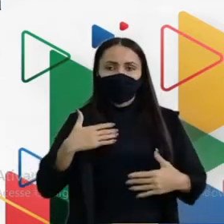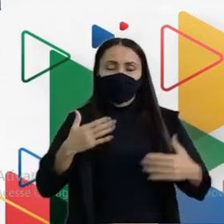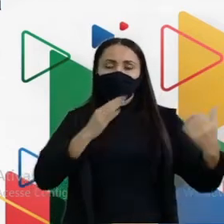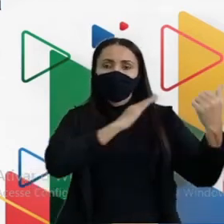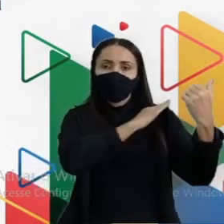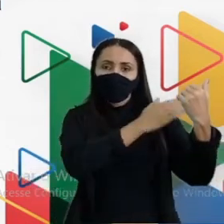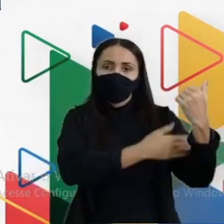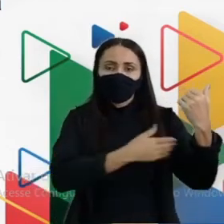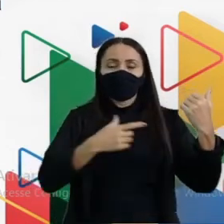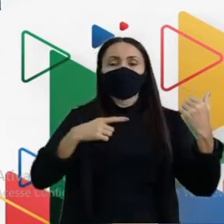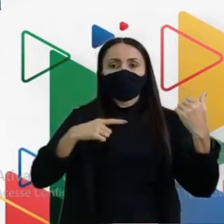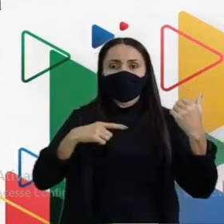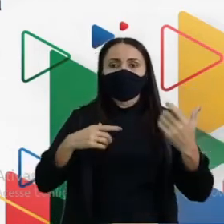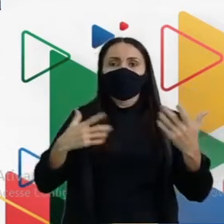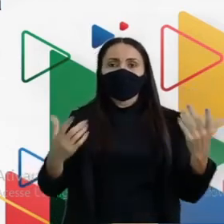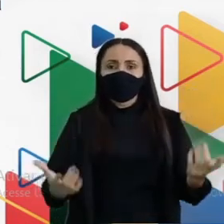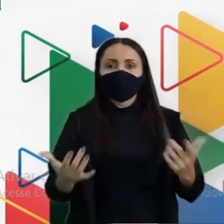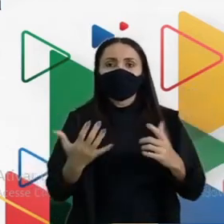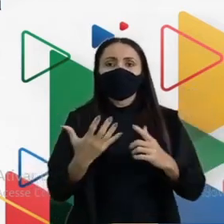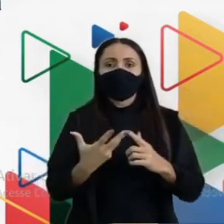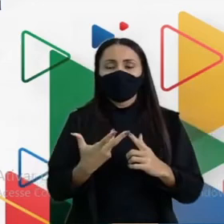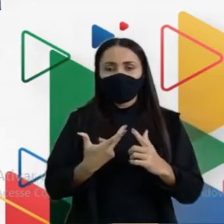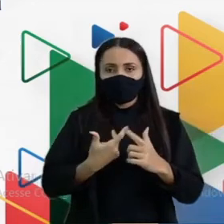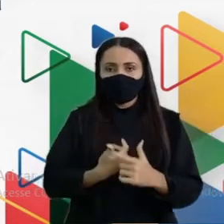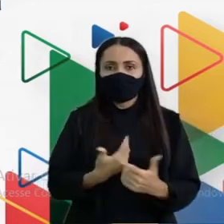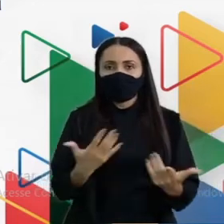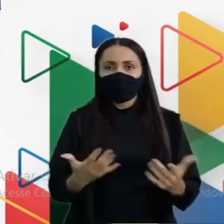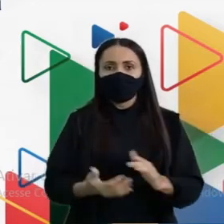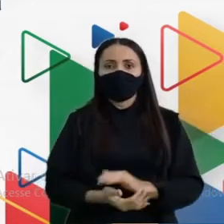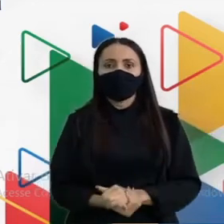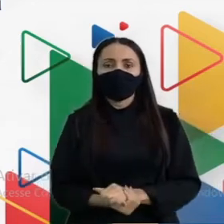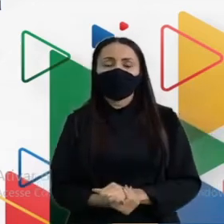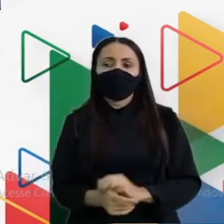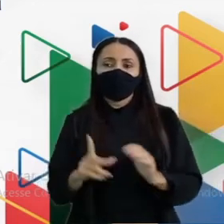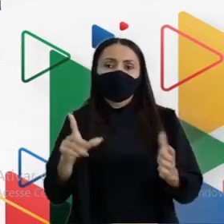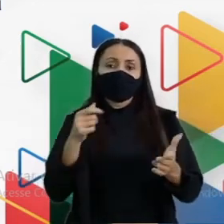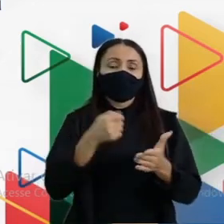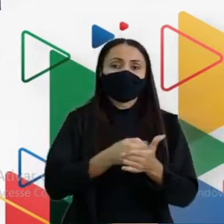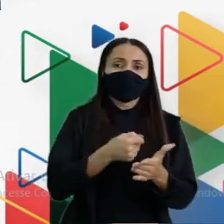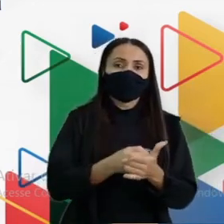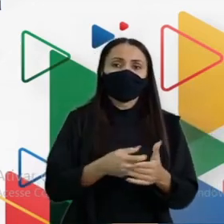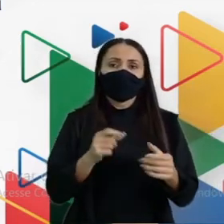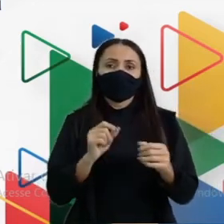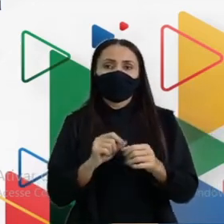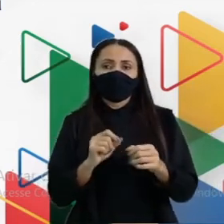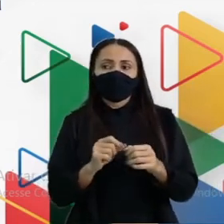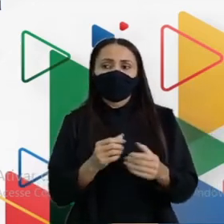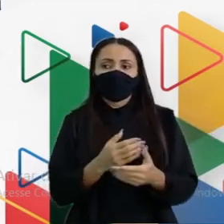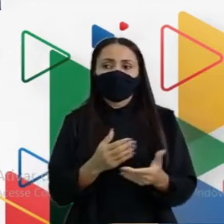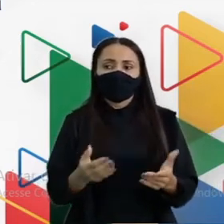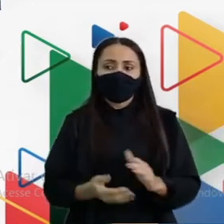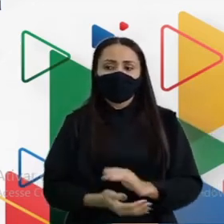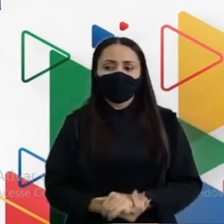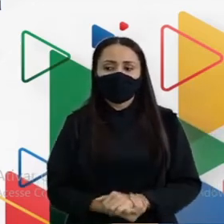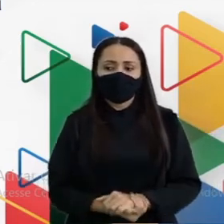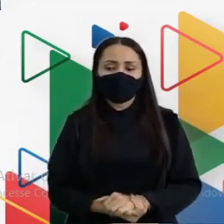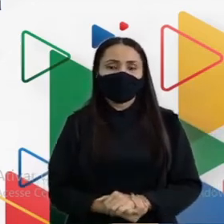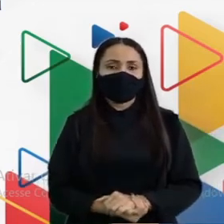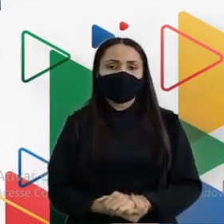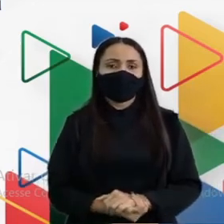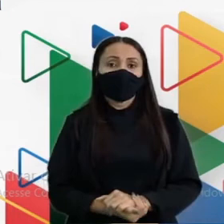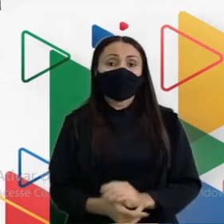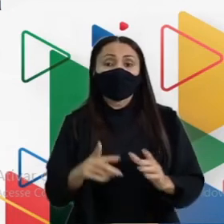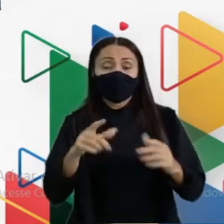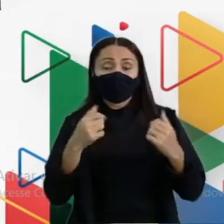músculo tem muita quantidade de células mitocondriais, por isso a resistência de fazer atividade durante o nosso dia a dia. A